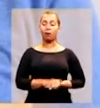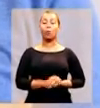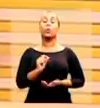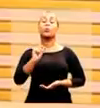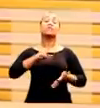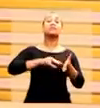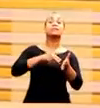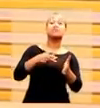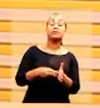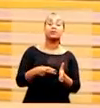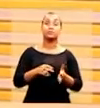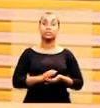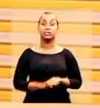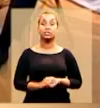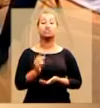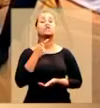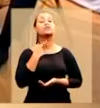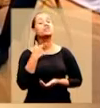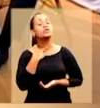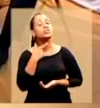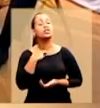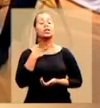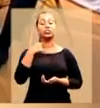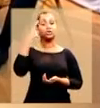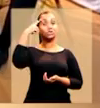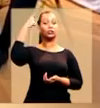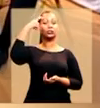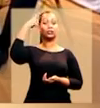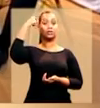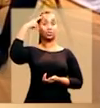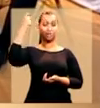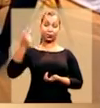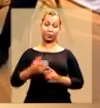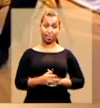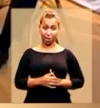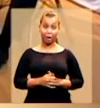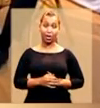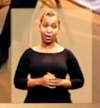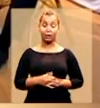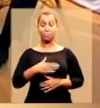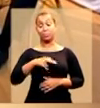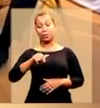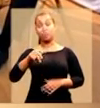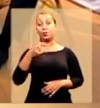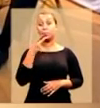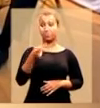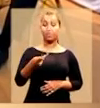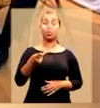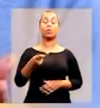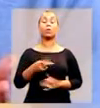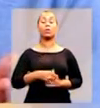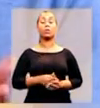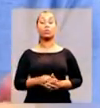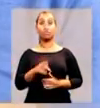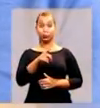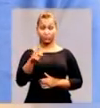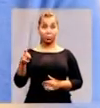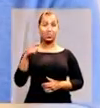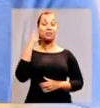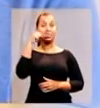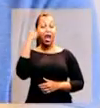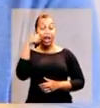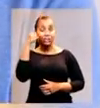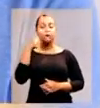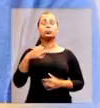que isso significa, né? do desejo de criar, né, que assim, minha irmã me falou uma vez isso.